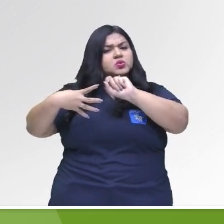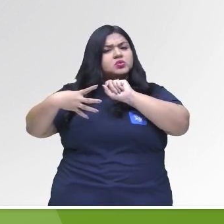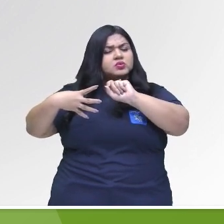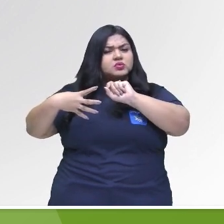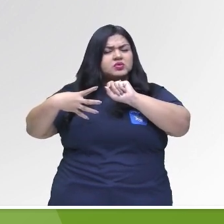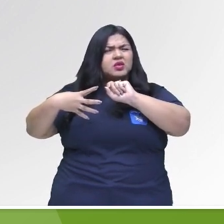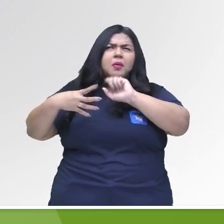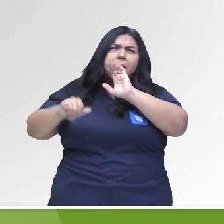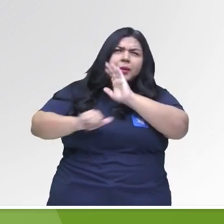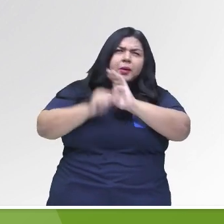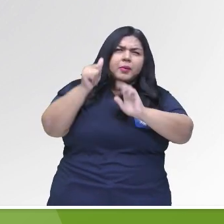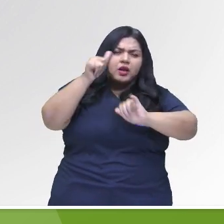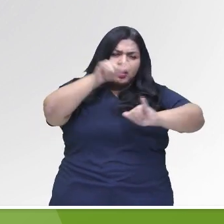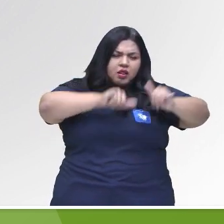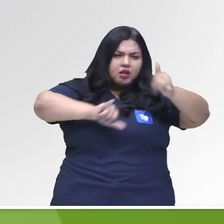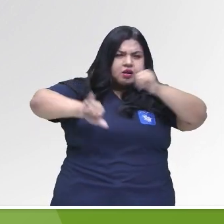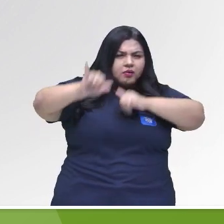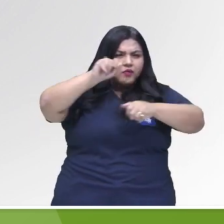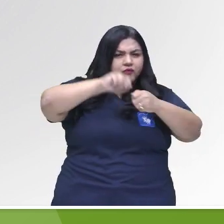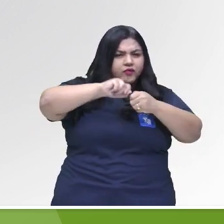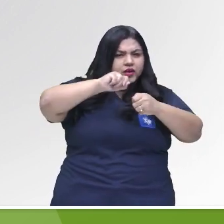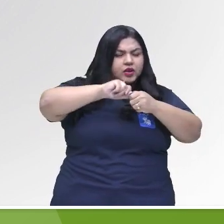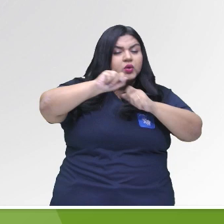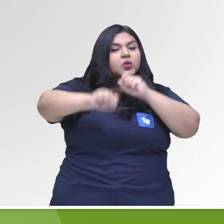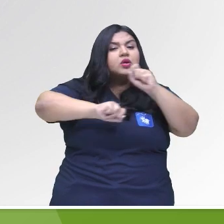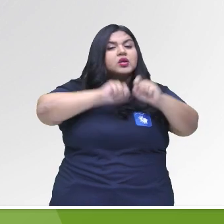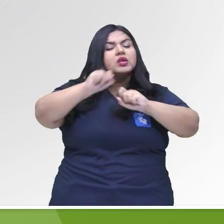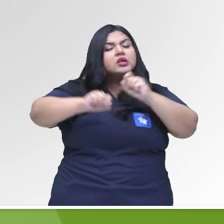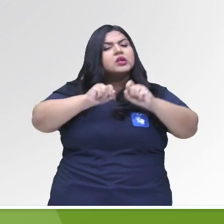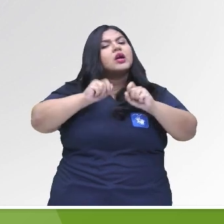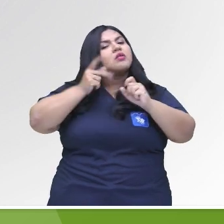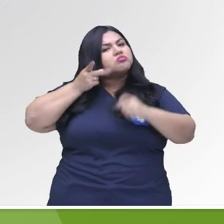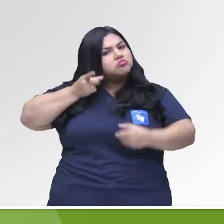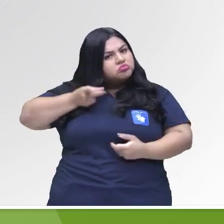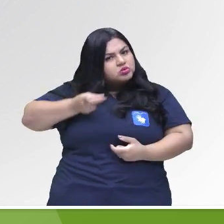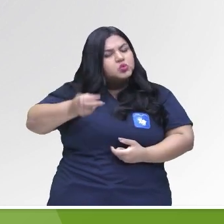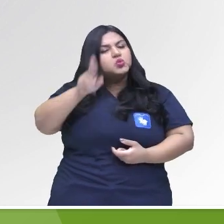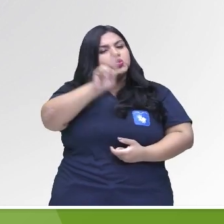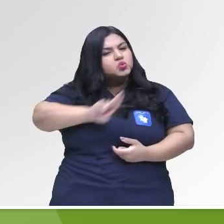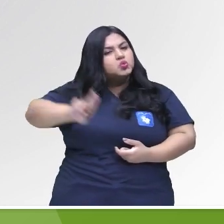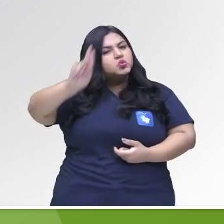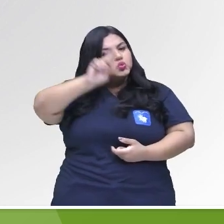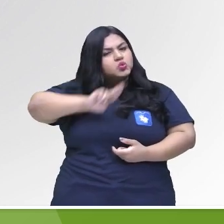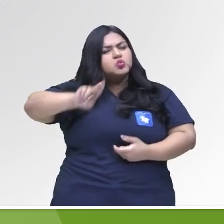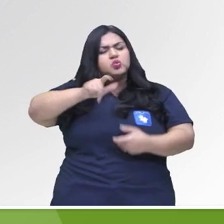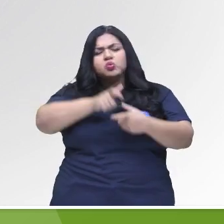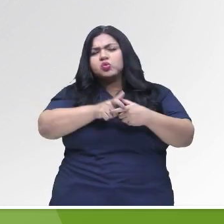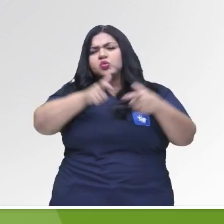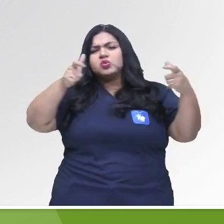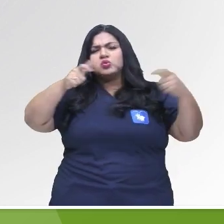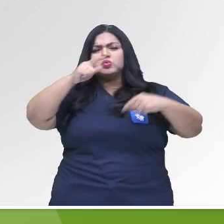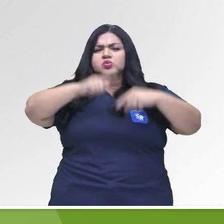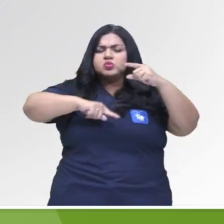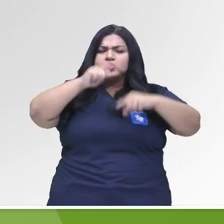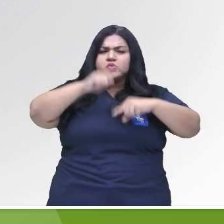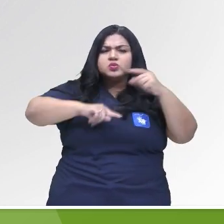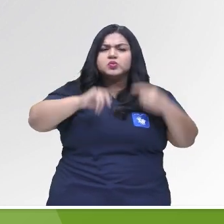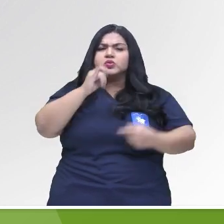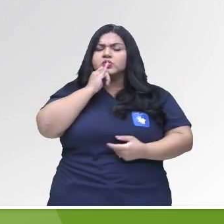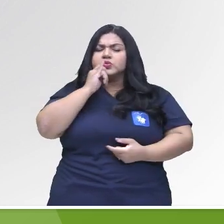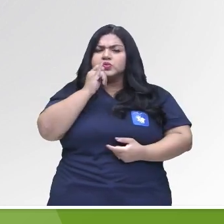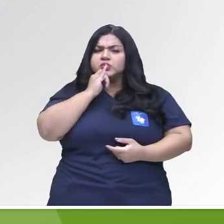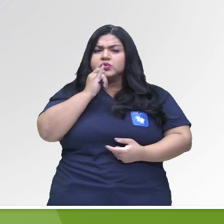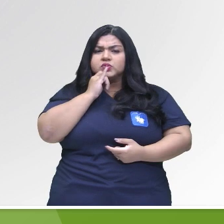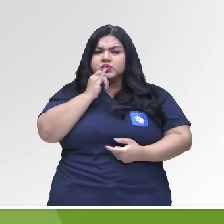primeiros polímeros produzidos em laboratório. E ela ainda é muito utilizada em muitos objetos, né?